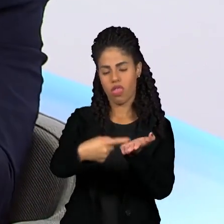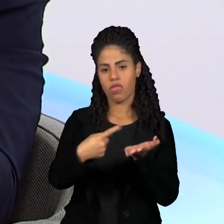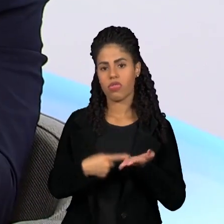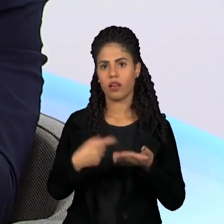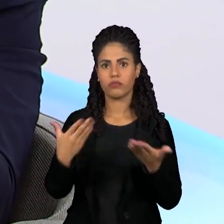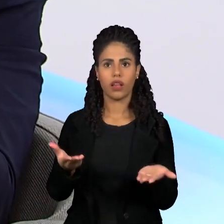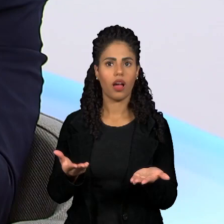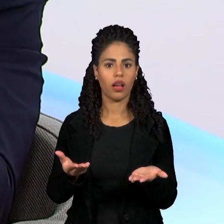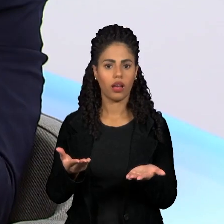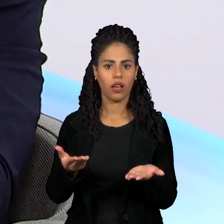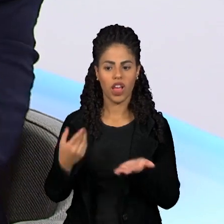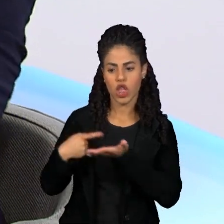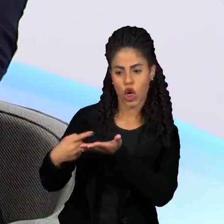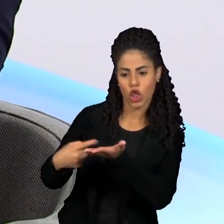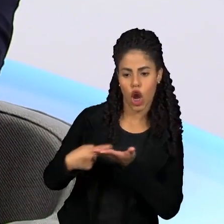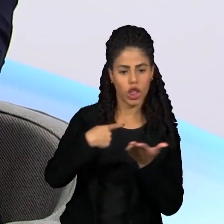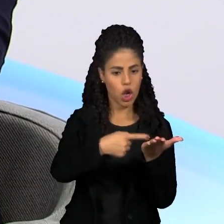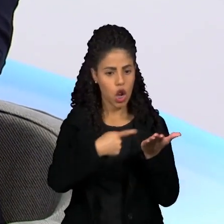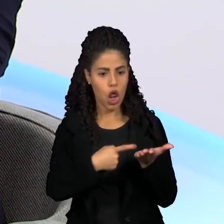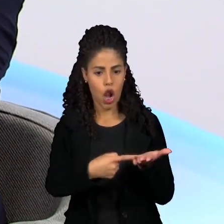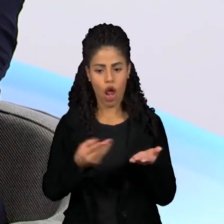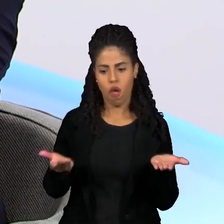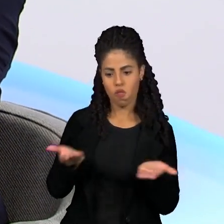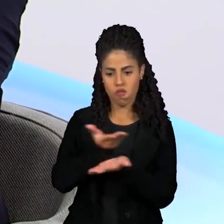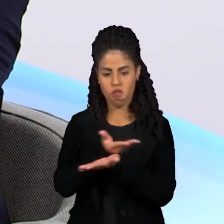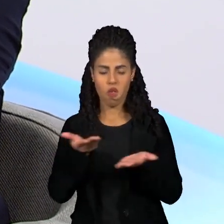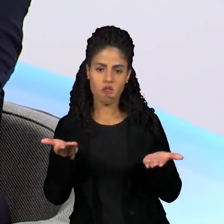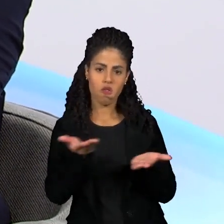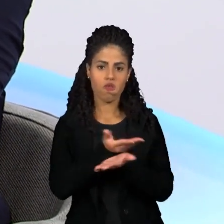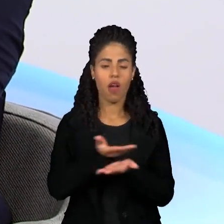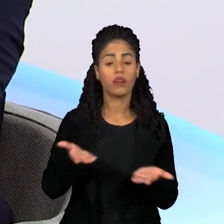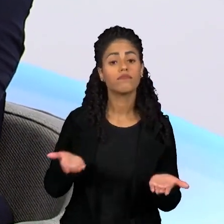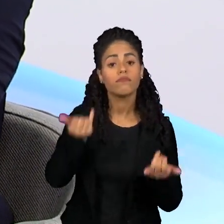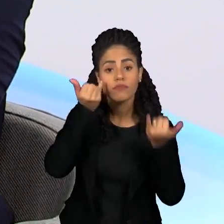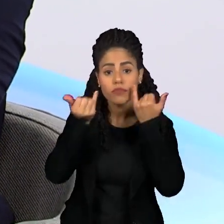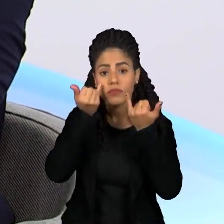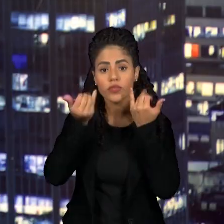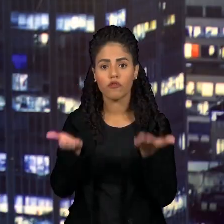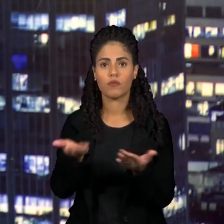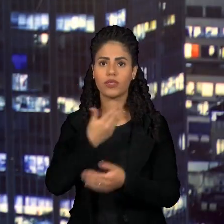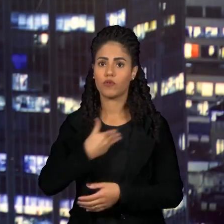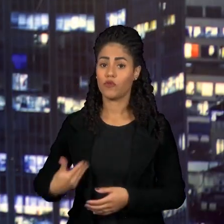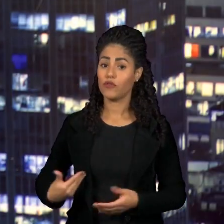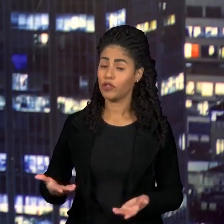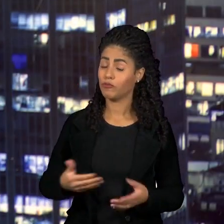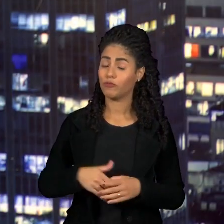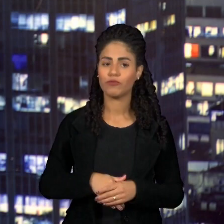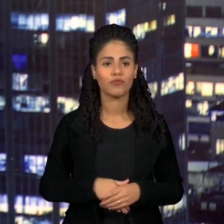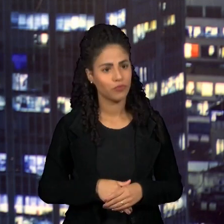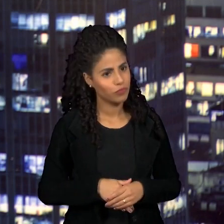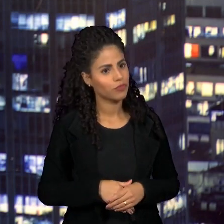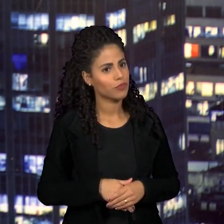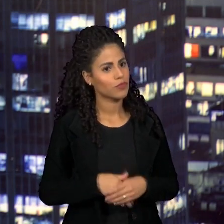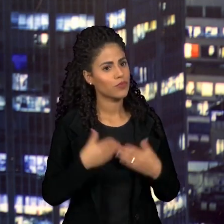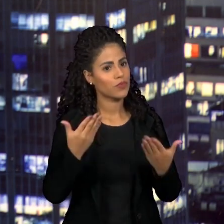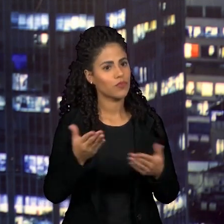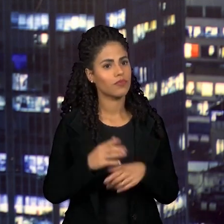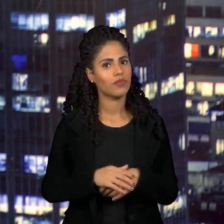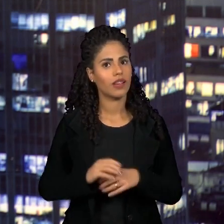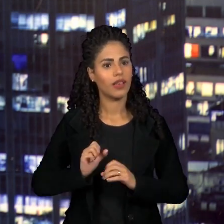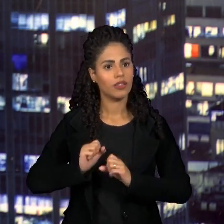é tudo troca-troca, toma lá da cá, ou é tudo composição política e formação de governo de coalizão. Pois é, ele volta a